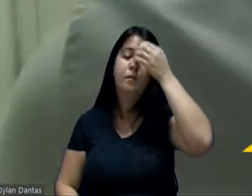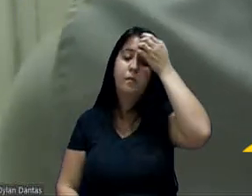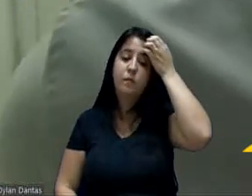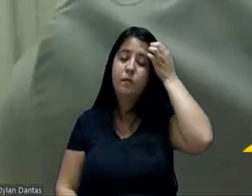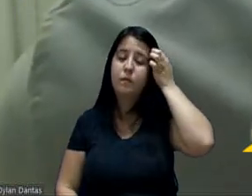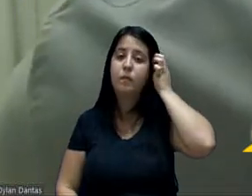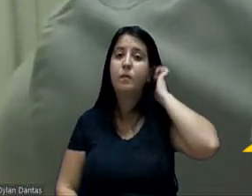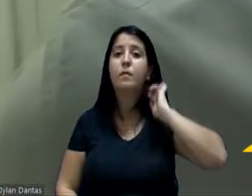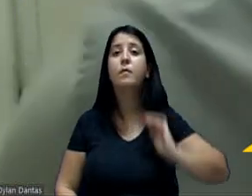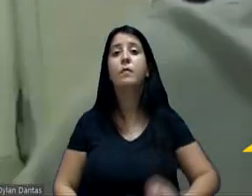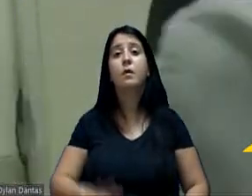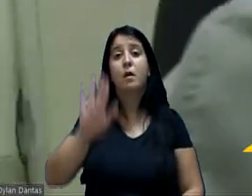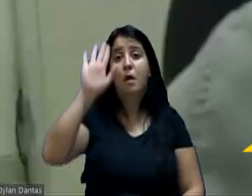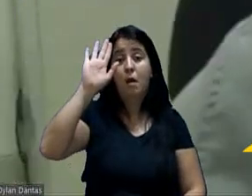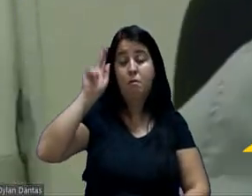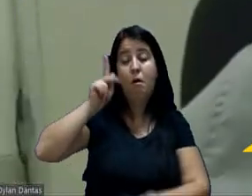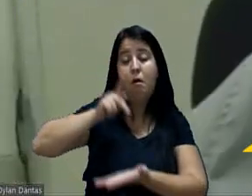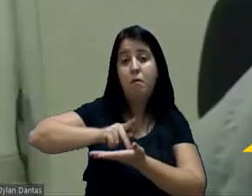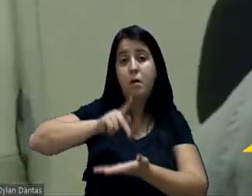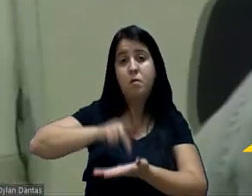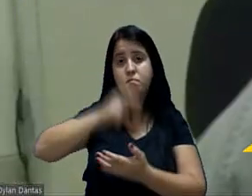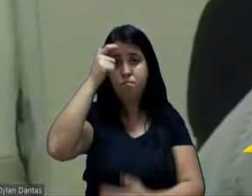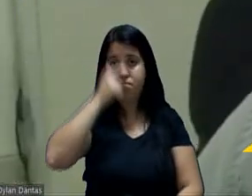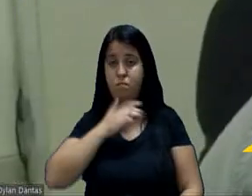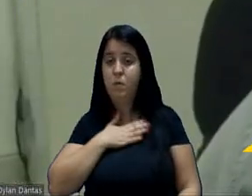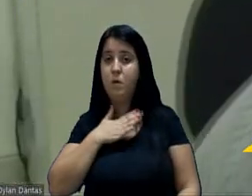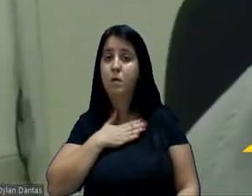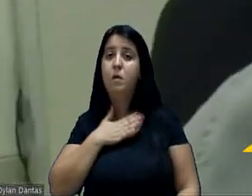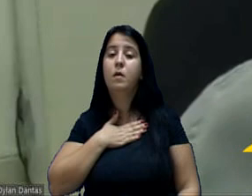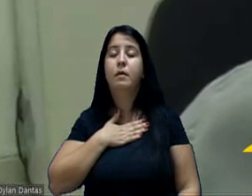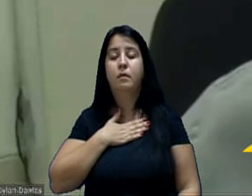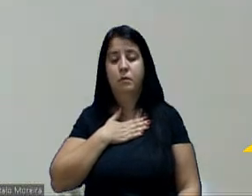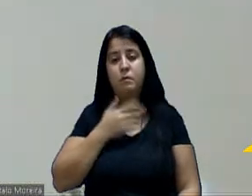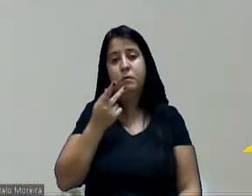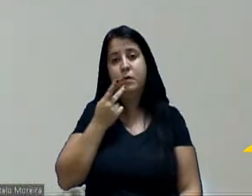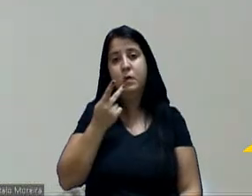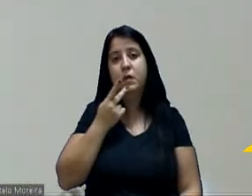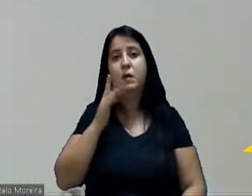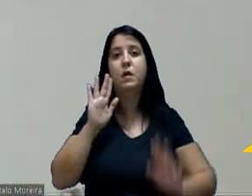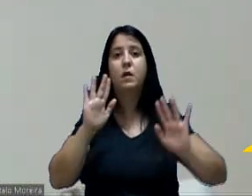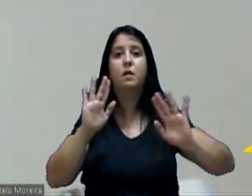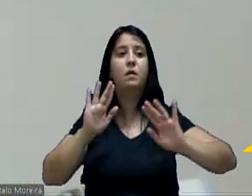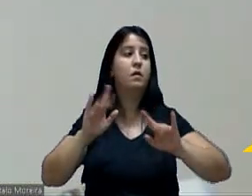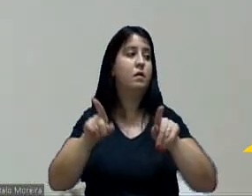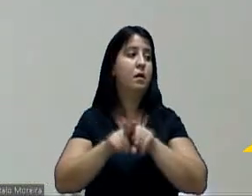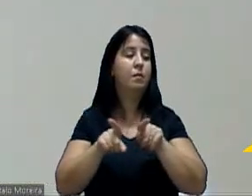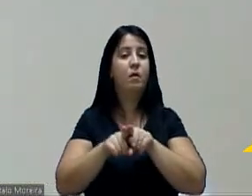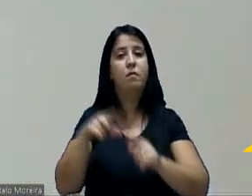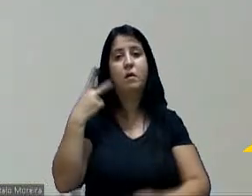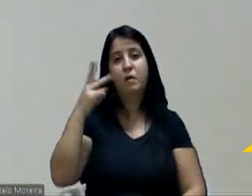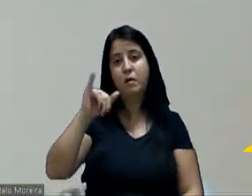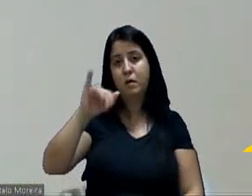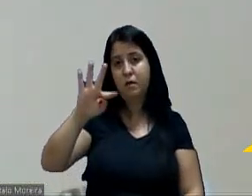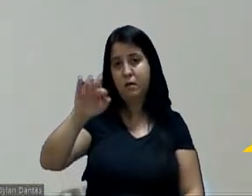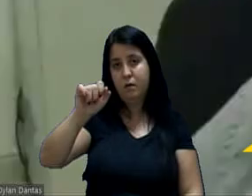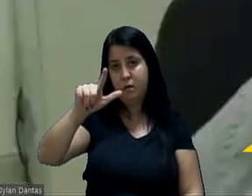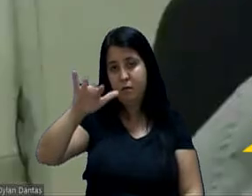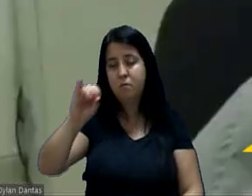Na verdade, da minha parte aqui, senhor presidente, e vereador Ítalo, vereador Ítalo é meu colega de